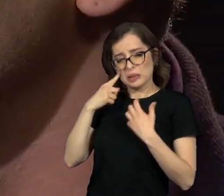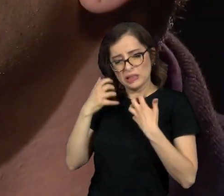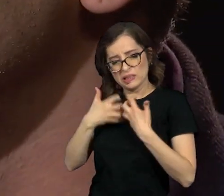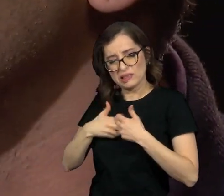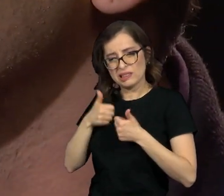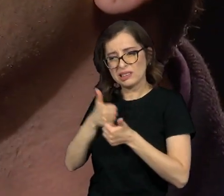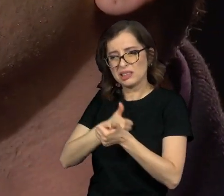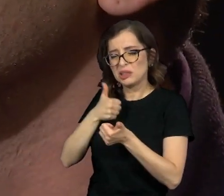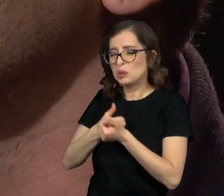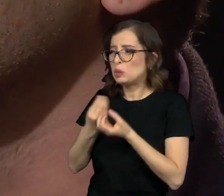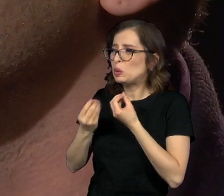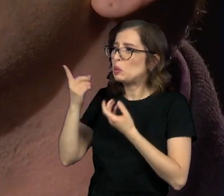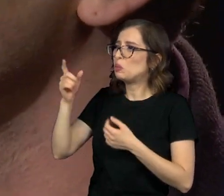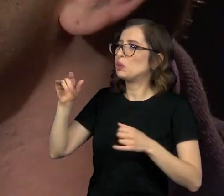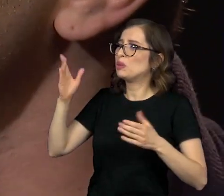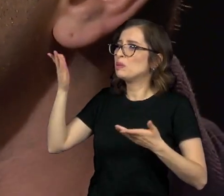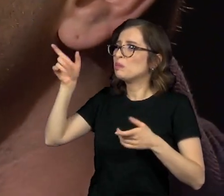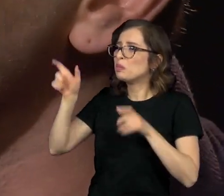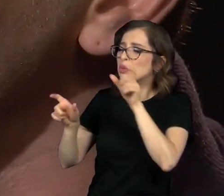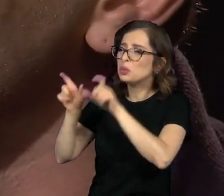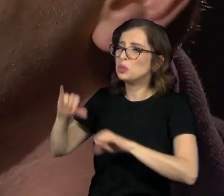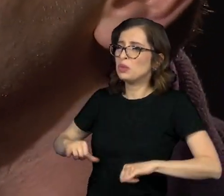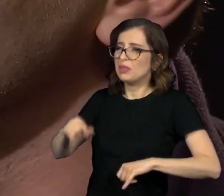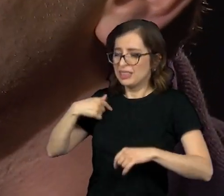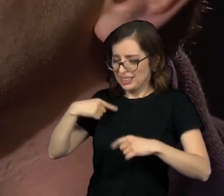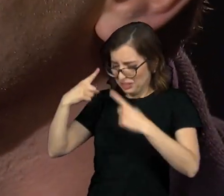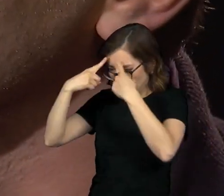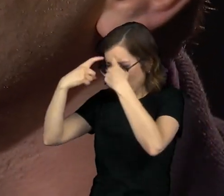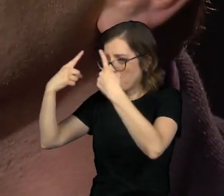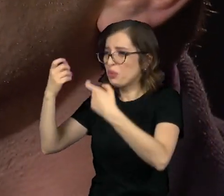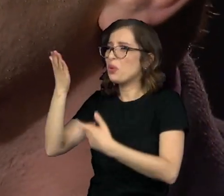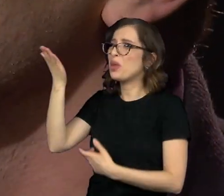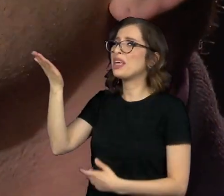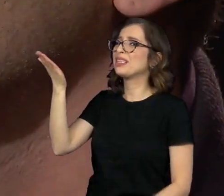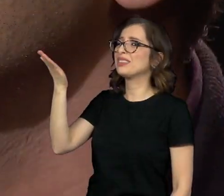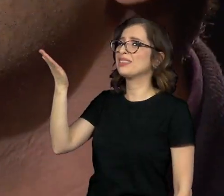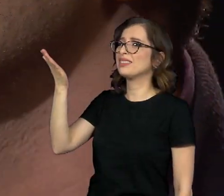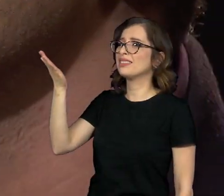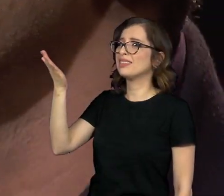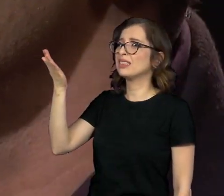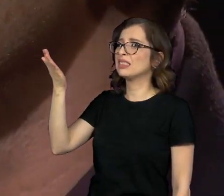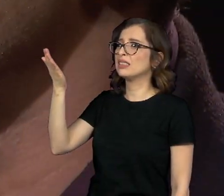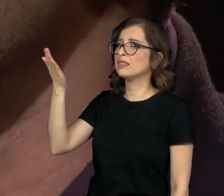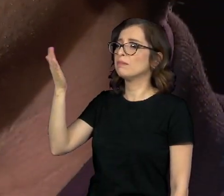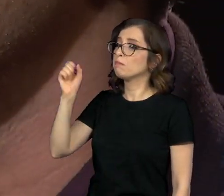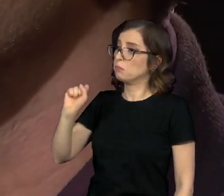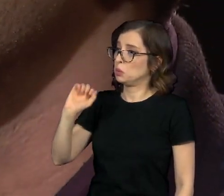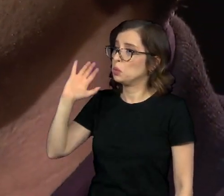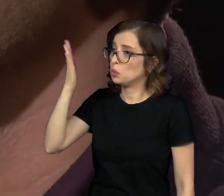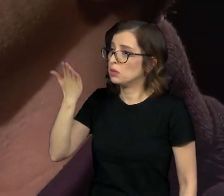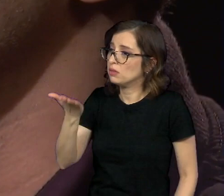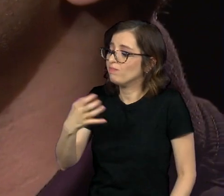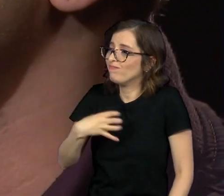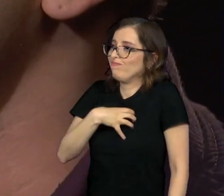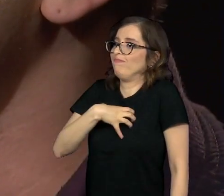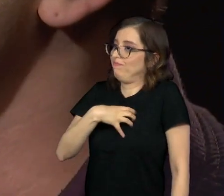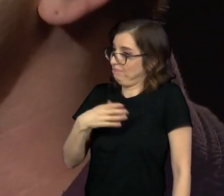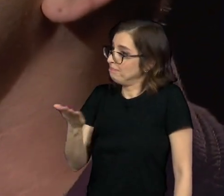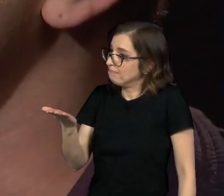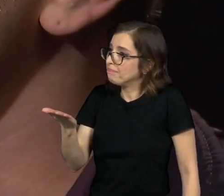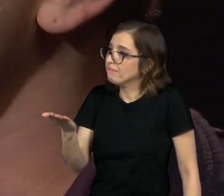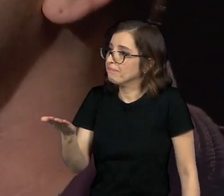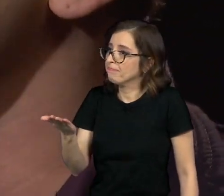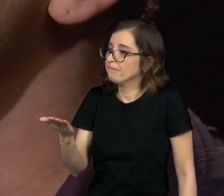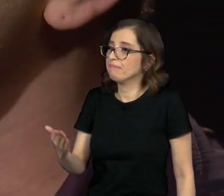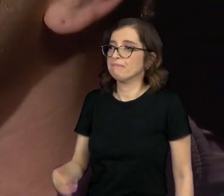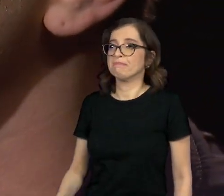isso aqui não está certo, né? Eu sinto que ele tenha sofrido isto. Ou seja, da mesma maneira que